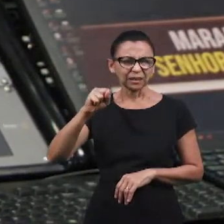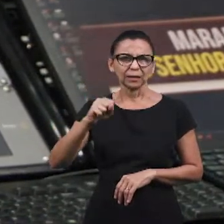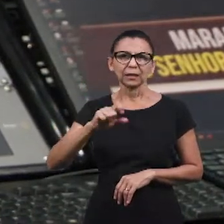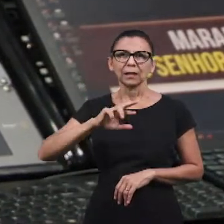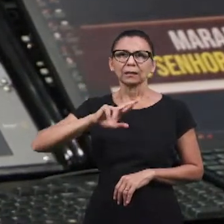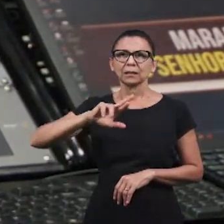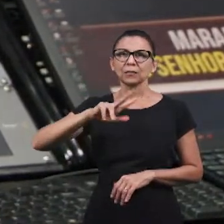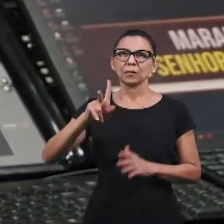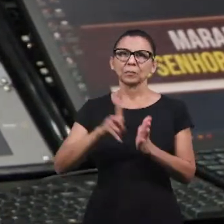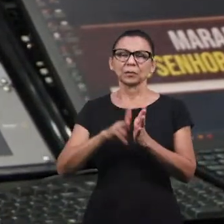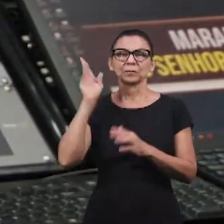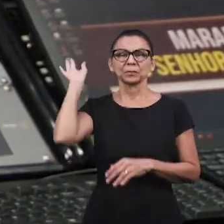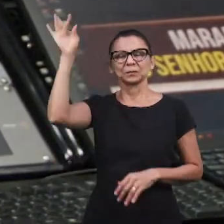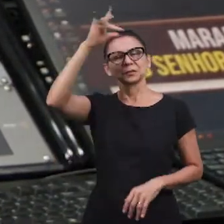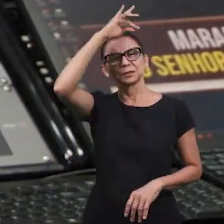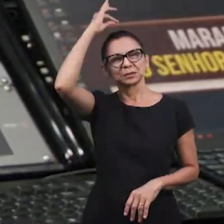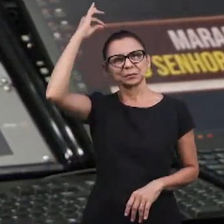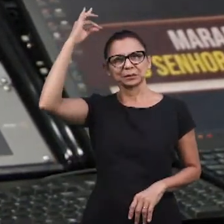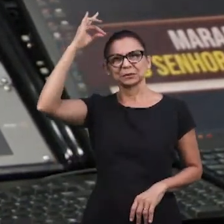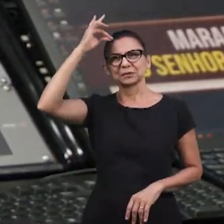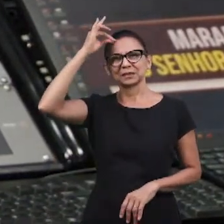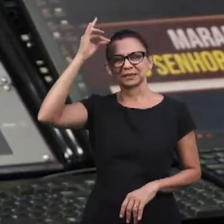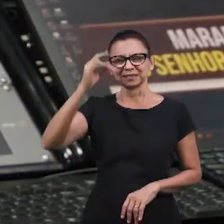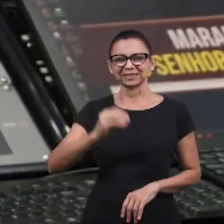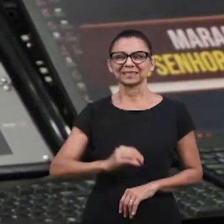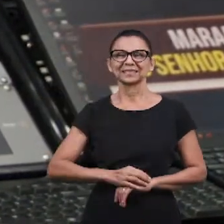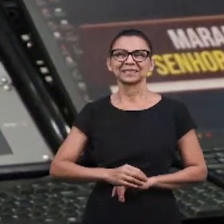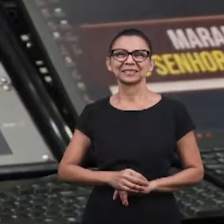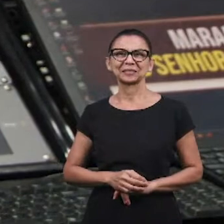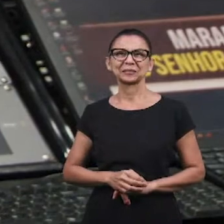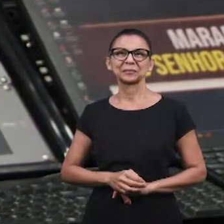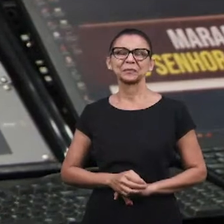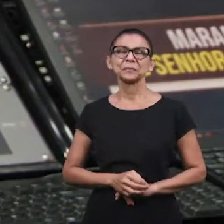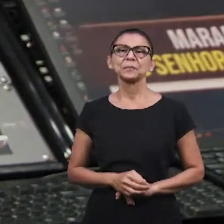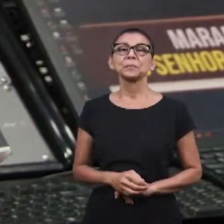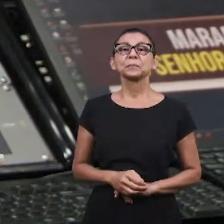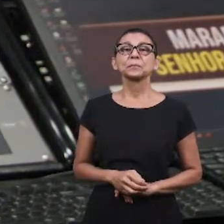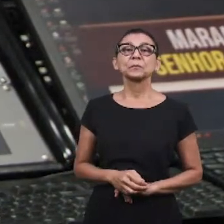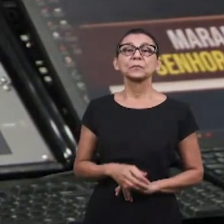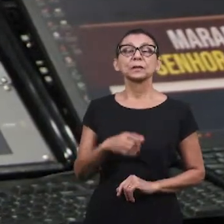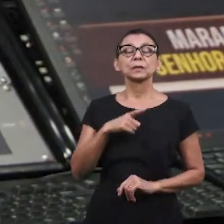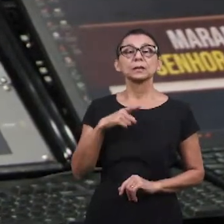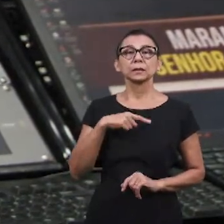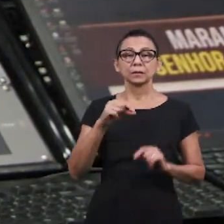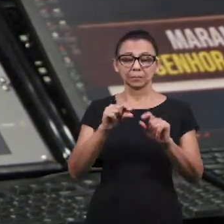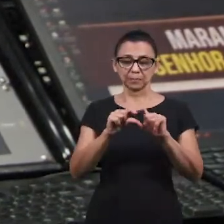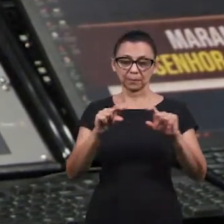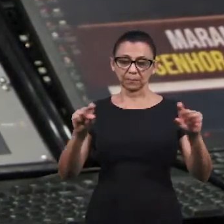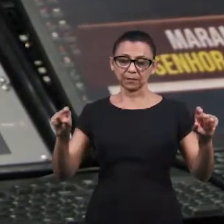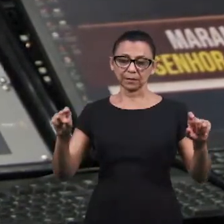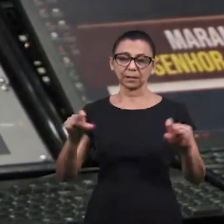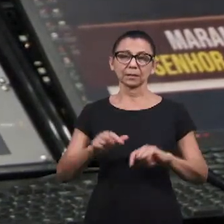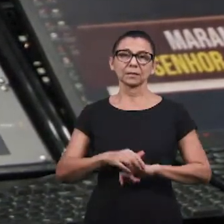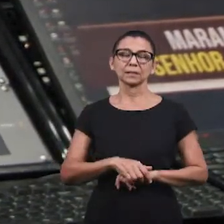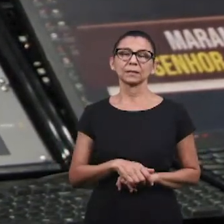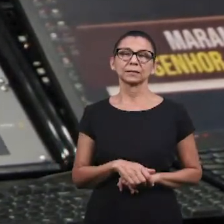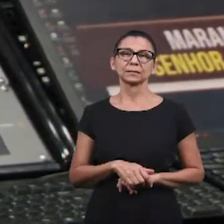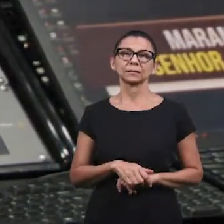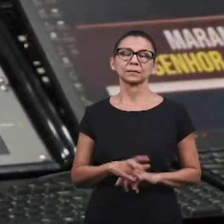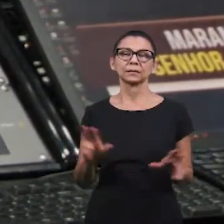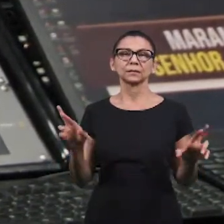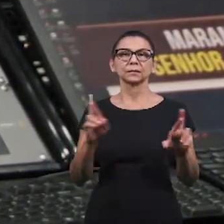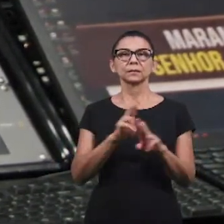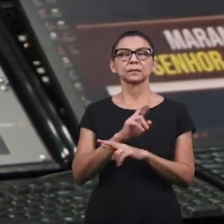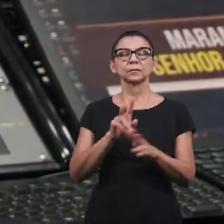Espírito Santo. Muito bem respondido pela irmã. Amém? Glória a Deus. Agora temos uma frase que foi enviada relacionada